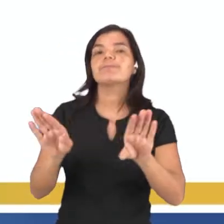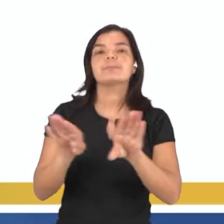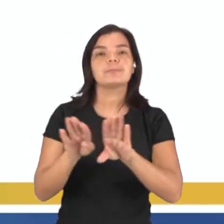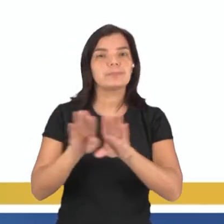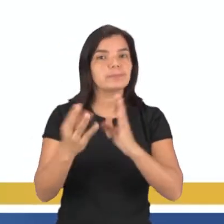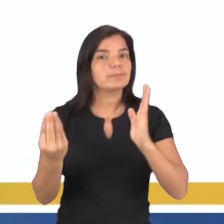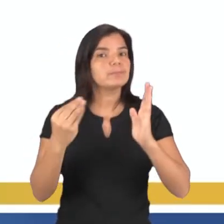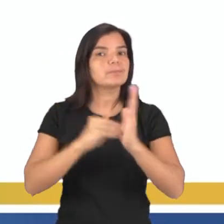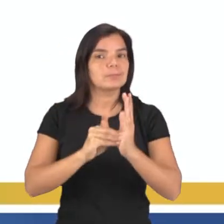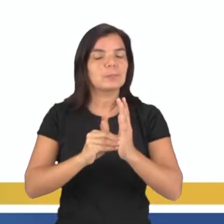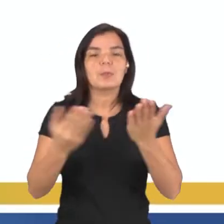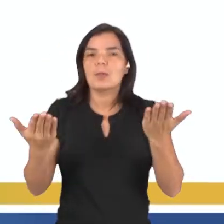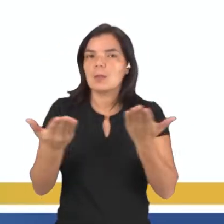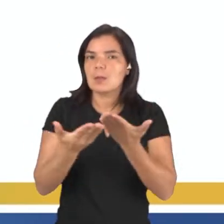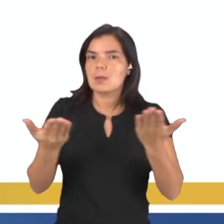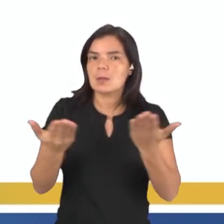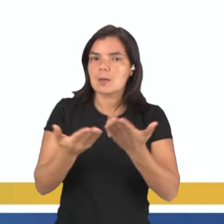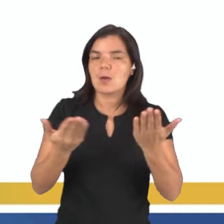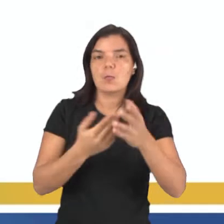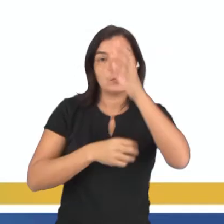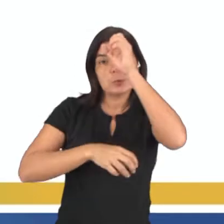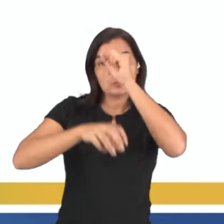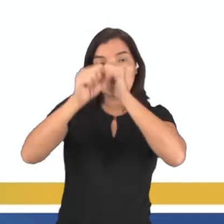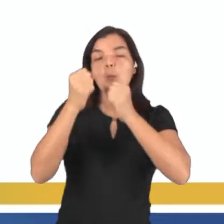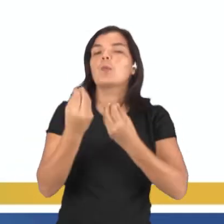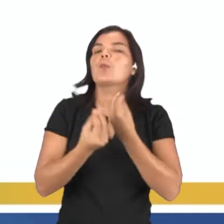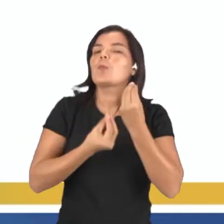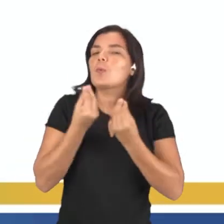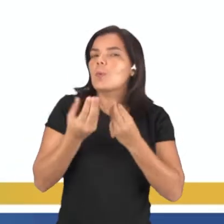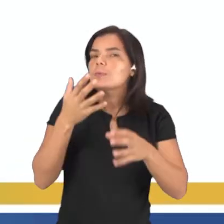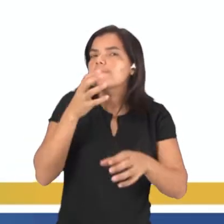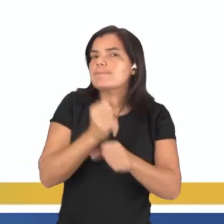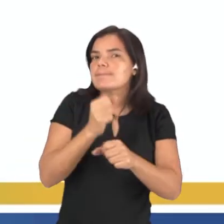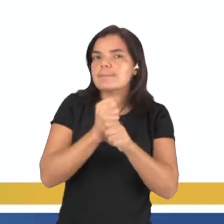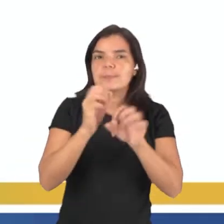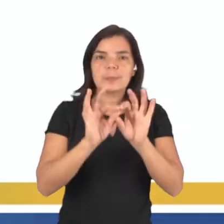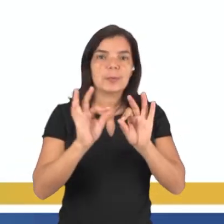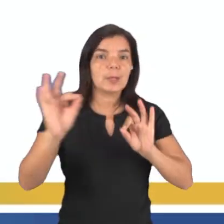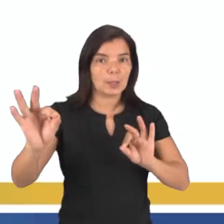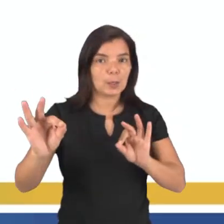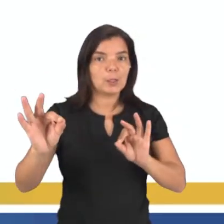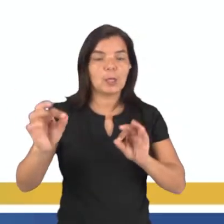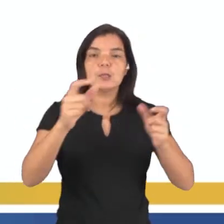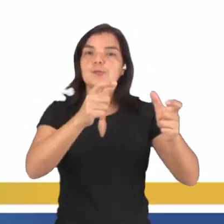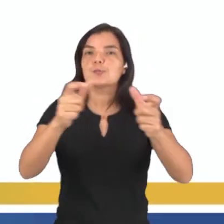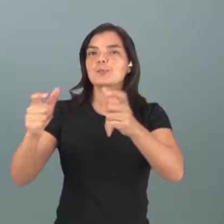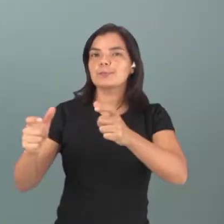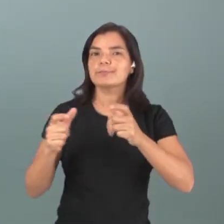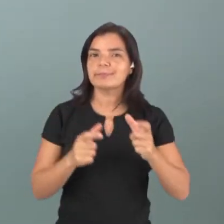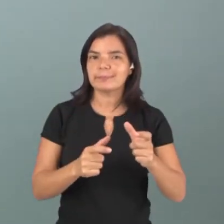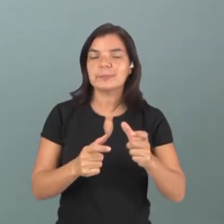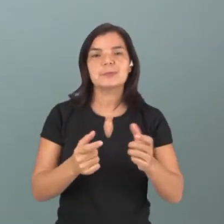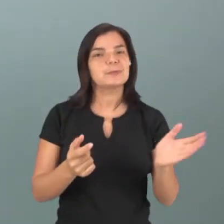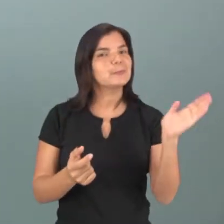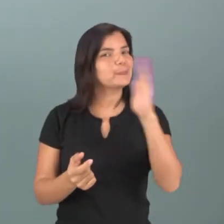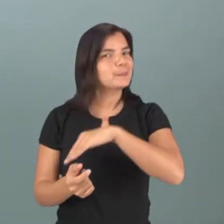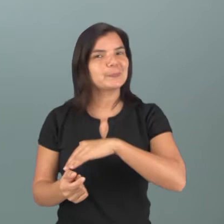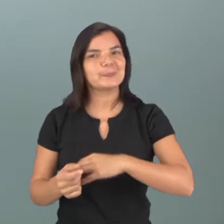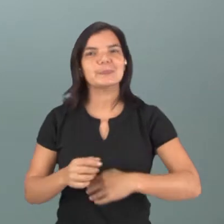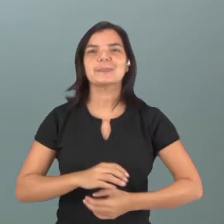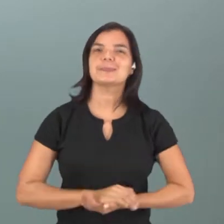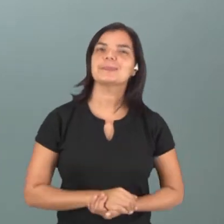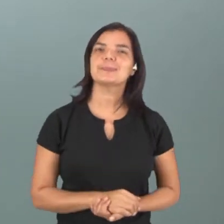são aplicadas. Agora, vamos aprender como calcular distâncias entre localidades. Vem comigo!